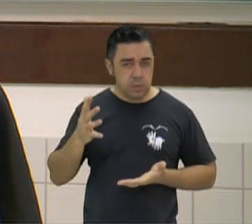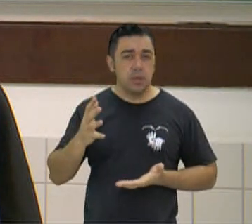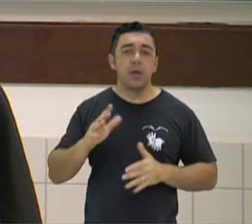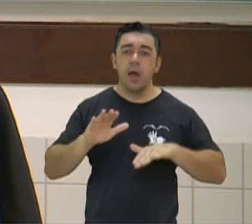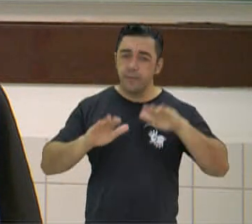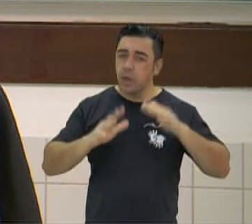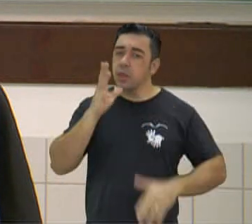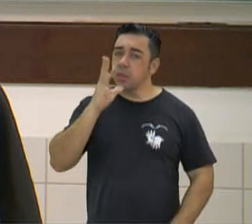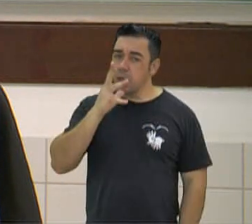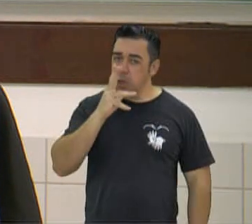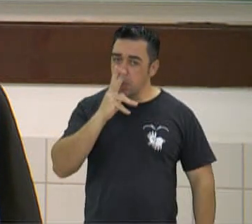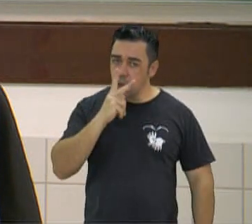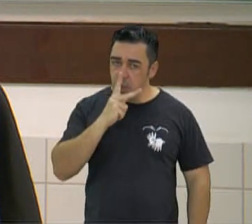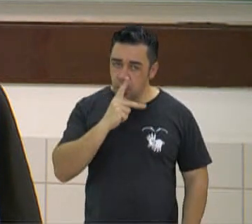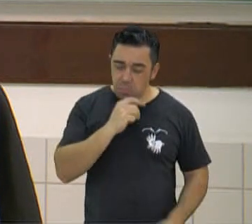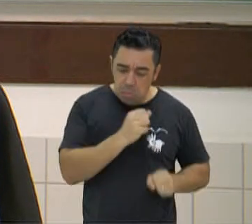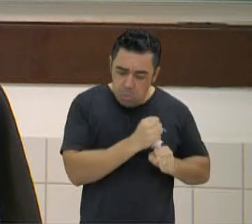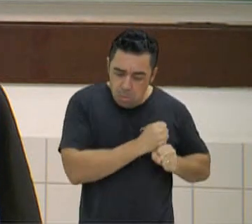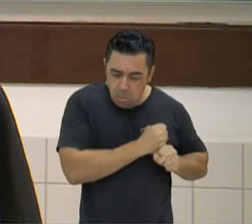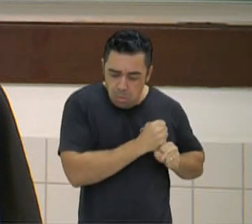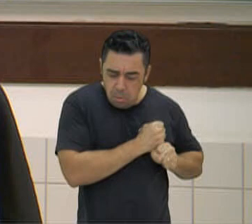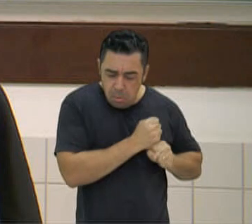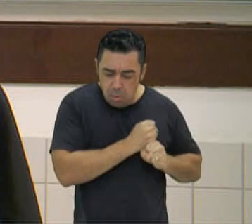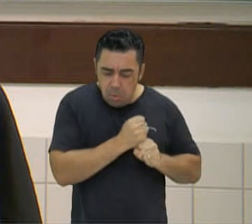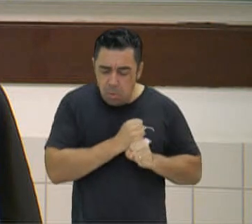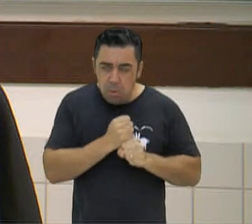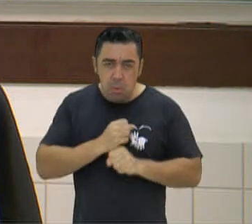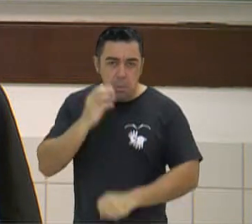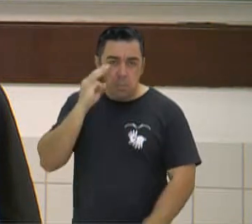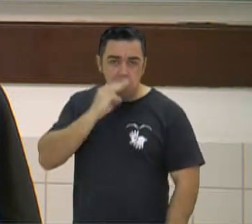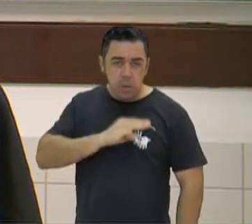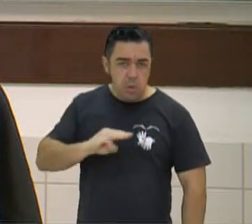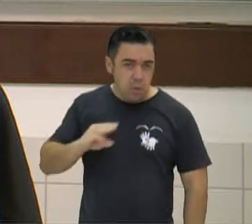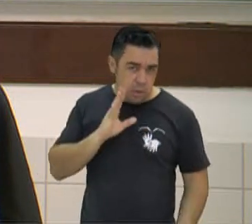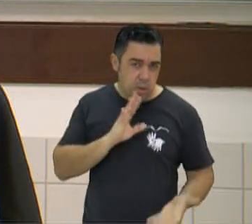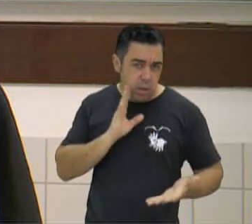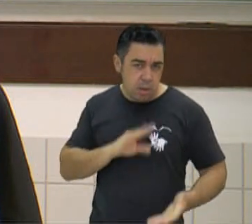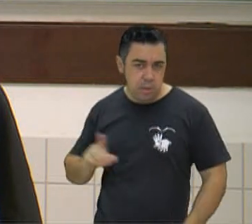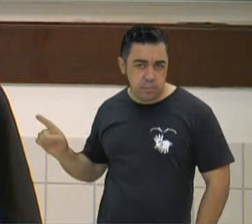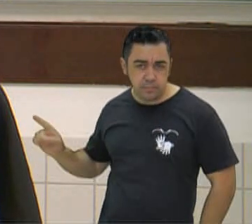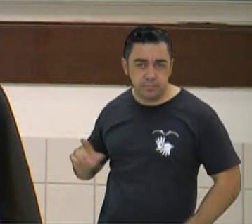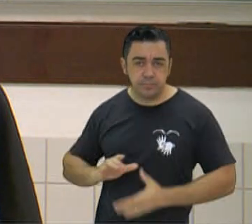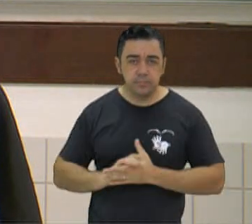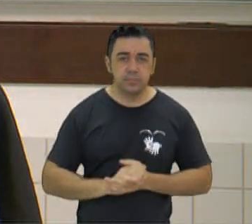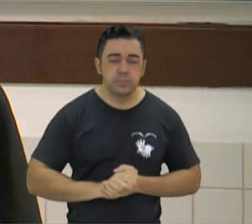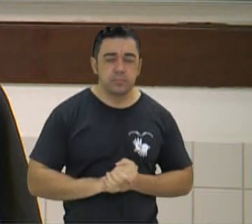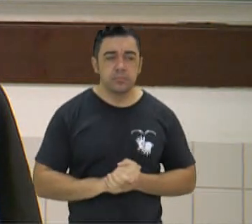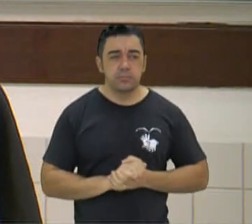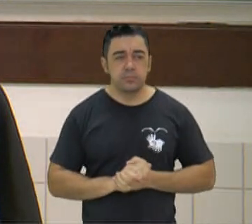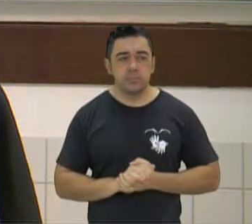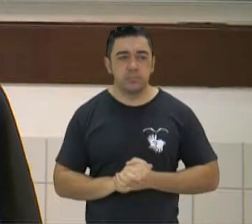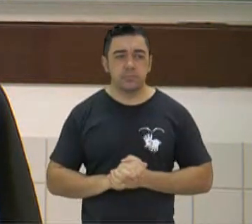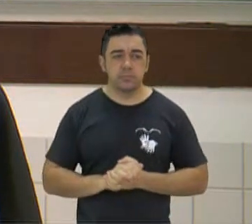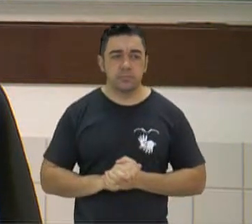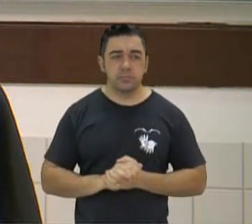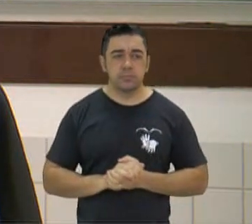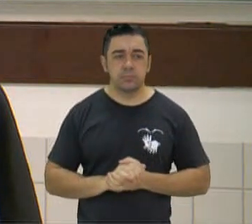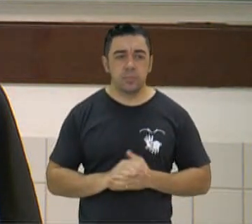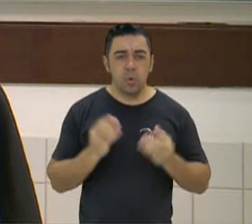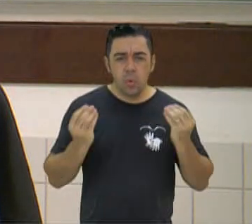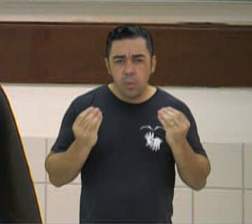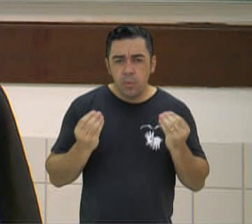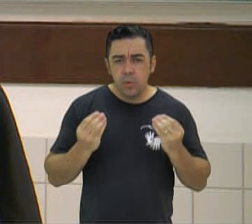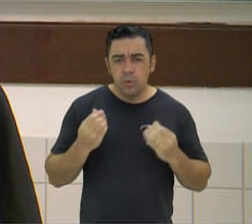demora milhões de anos para mudar a função aqui. Mas está aqui, vocês estão vendo, olha que bacana, né? E humanos? Tem